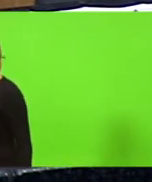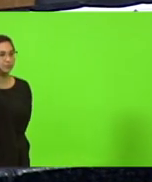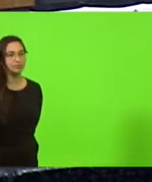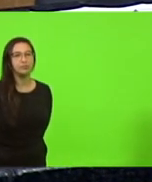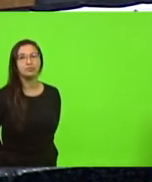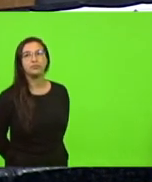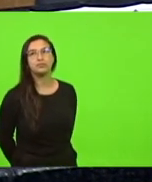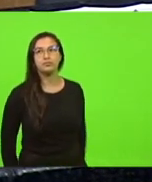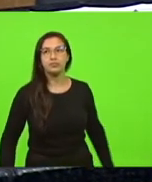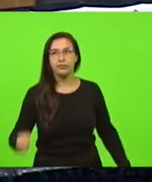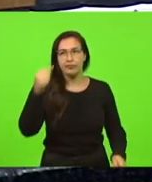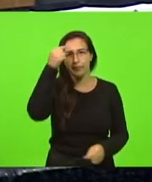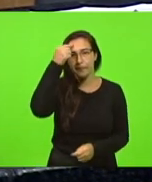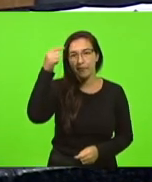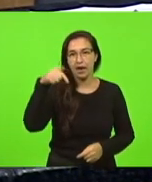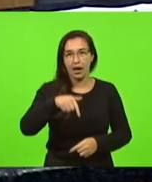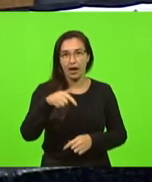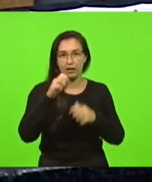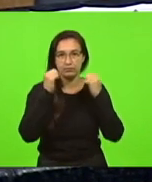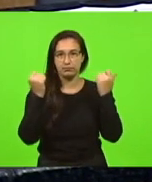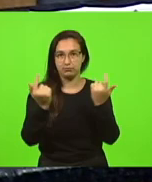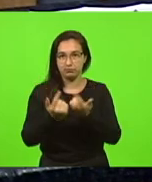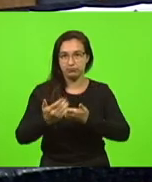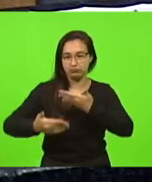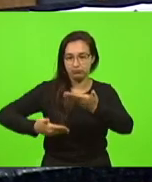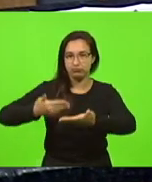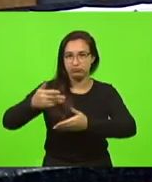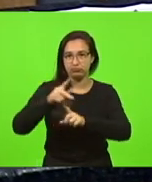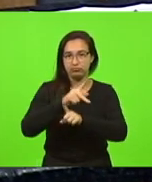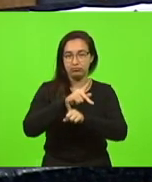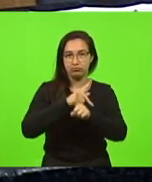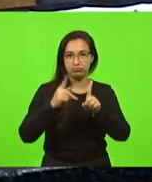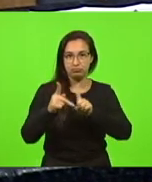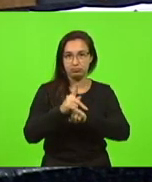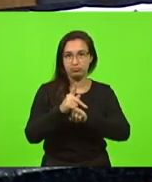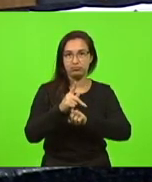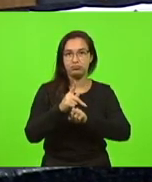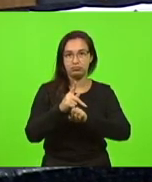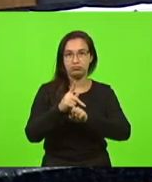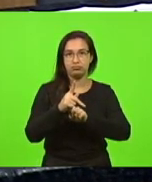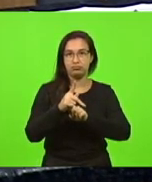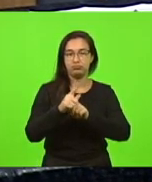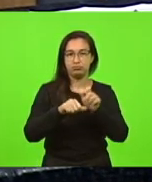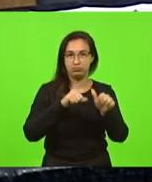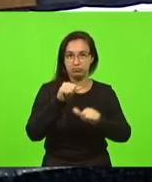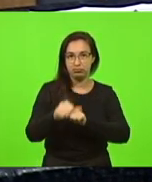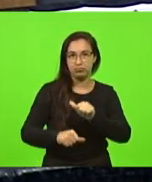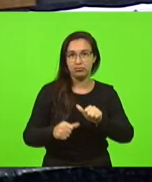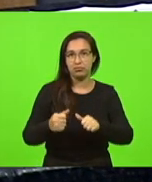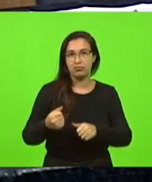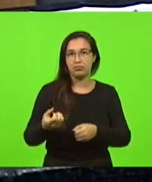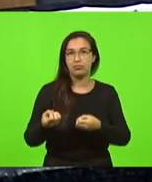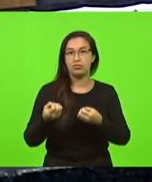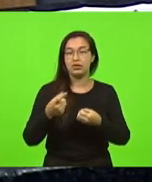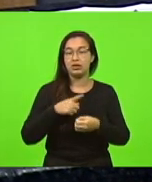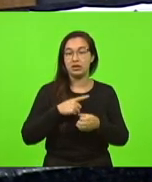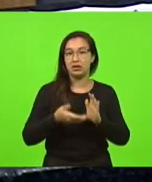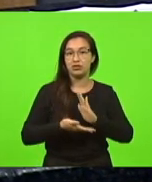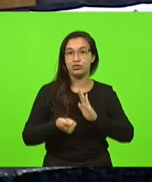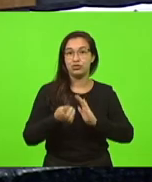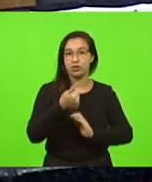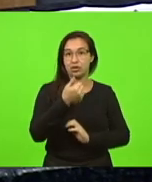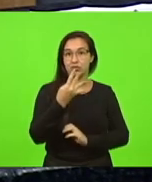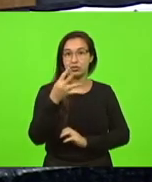de que quando aqui nesta casa tramitou a reforma da Previdência, que vem a tributar em 14% os nossos